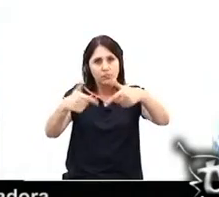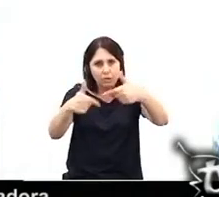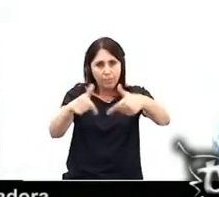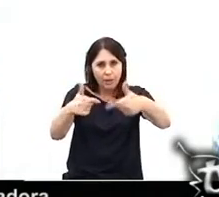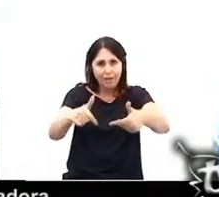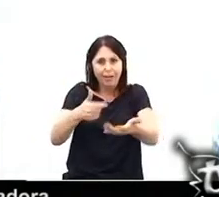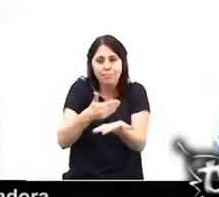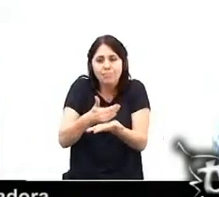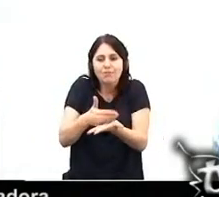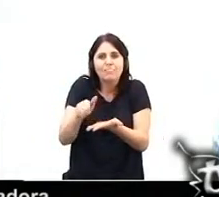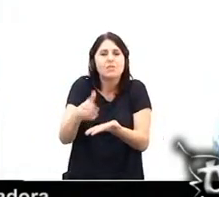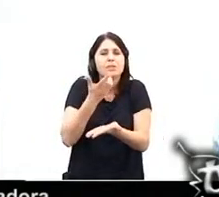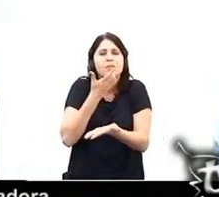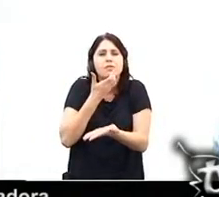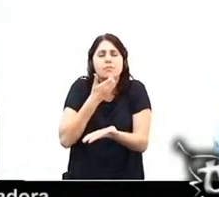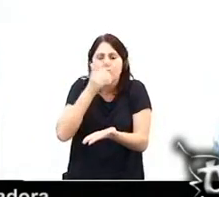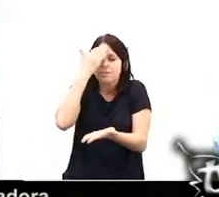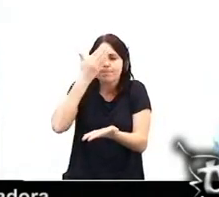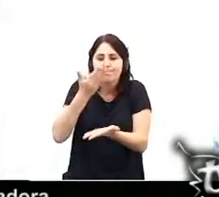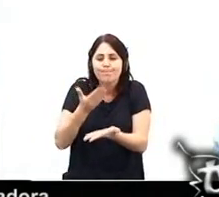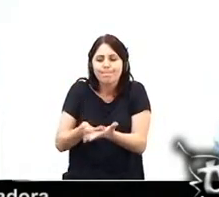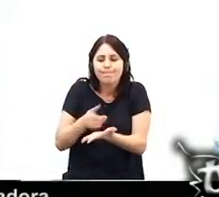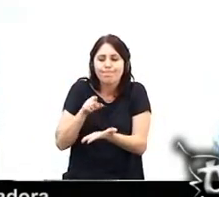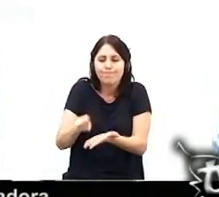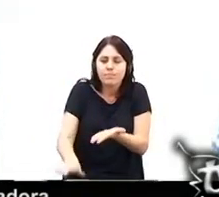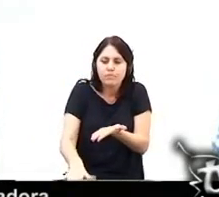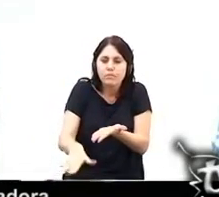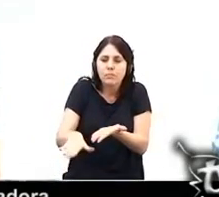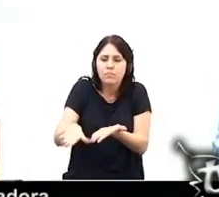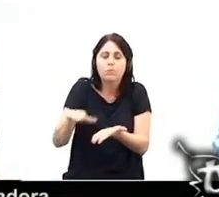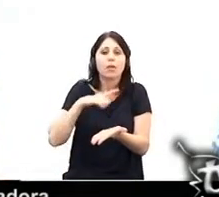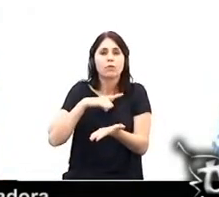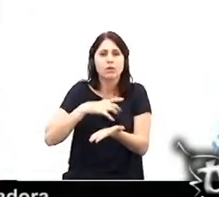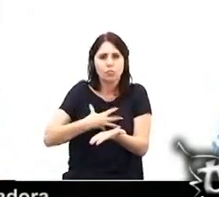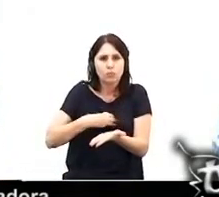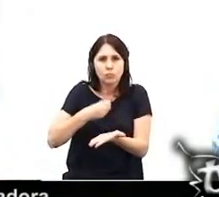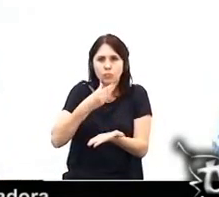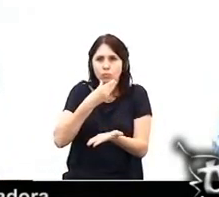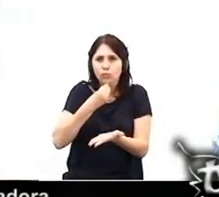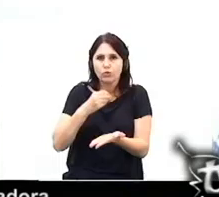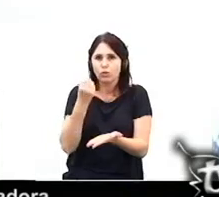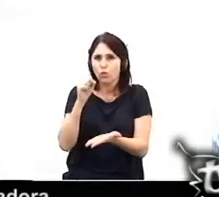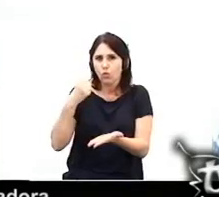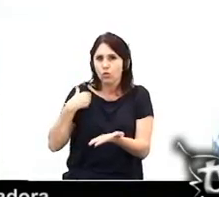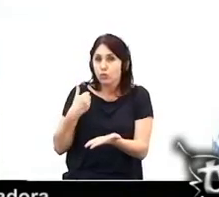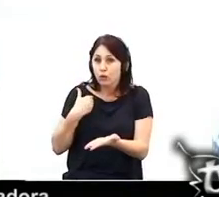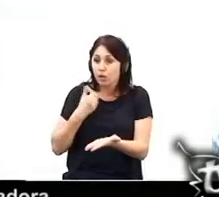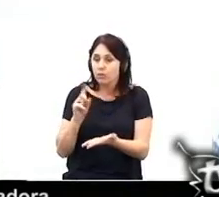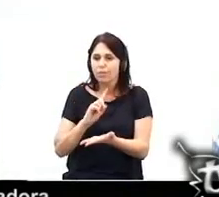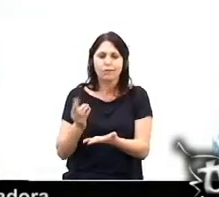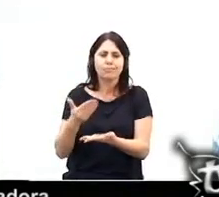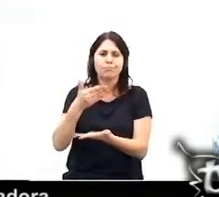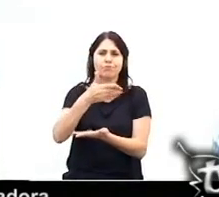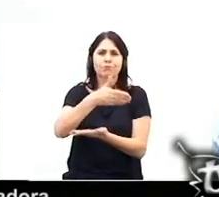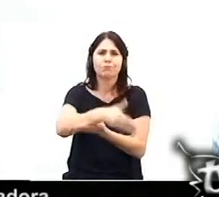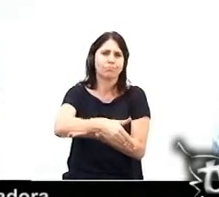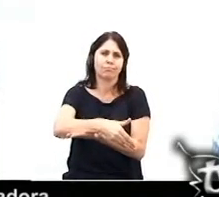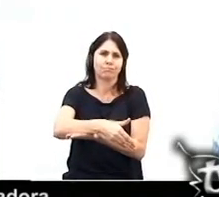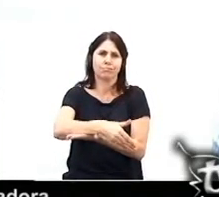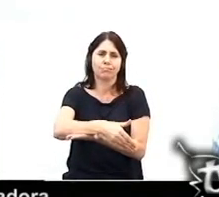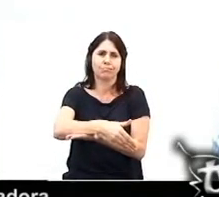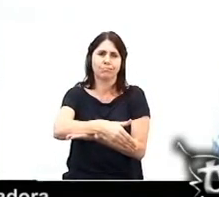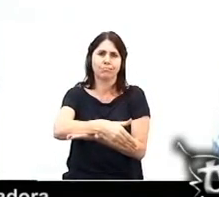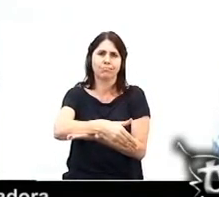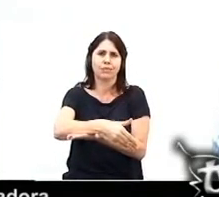vida, não é? Então, a gente precisa, a partir da educação e a partir